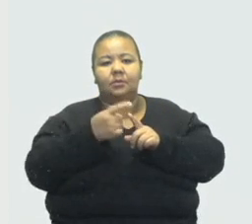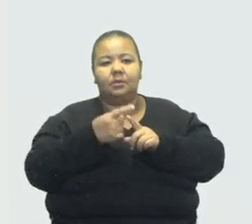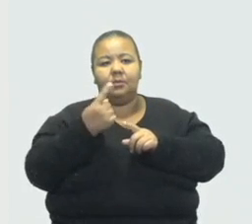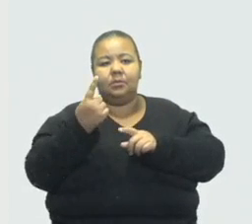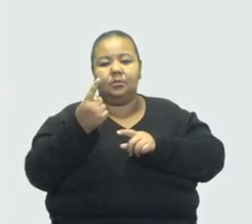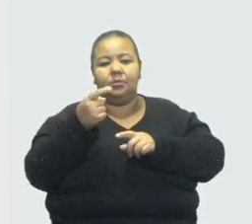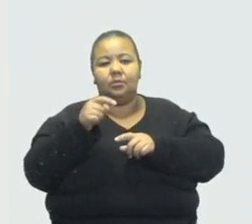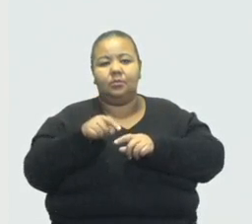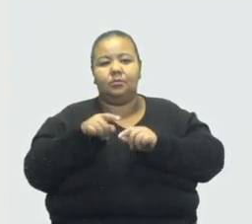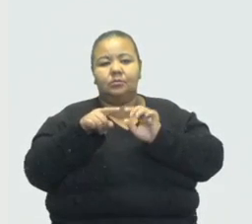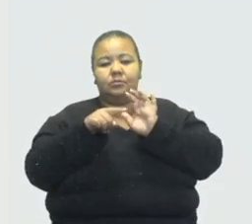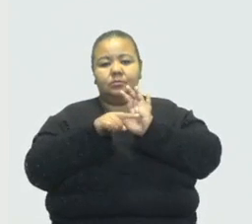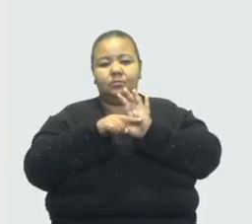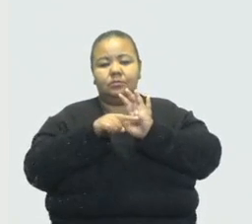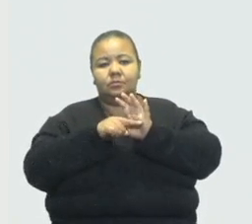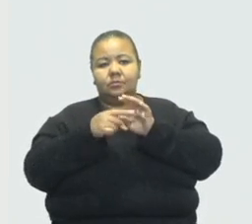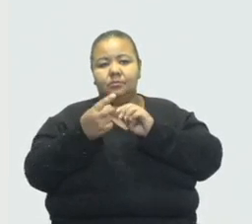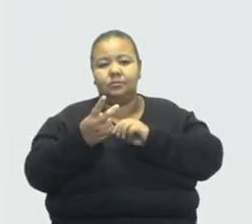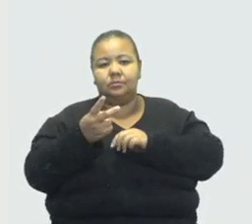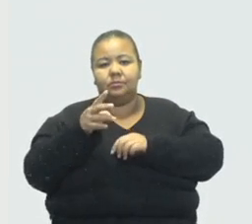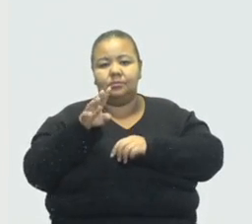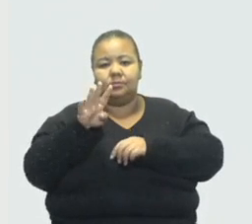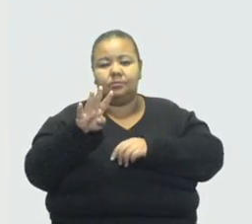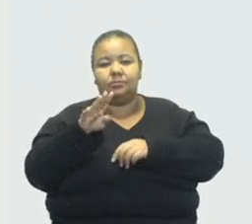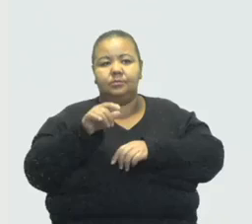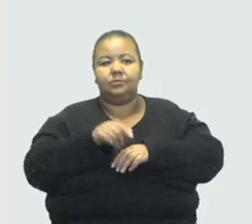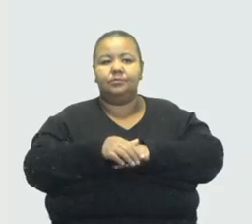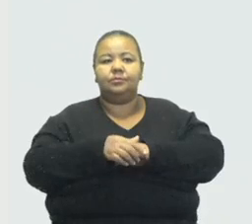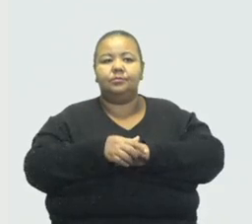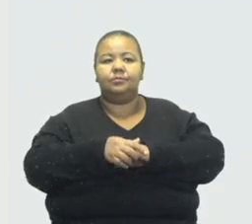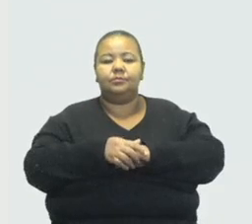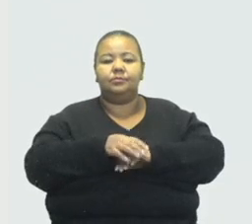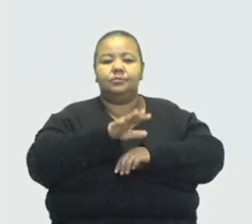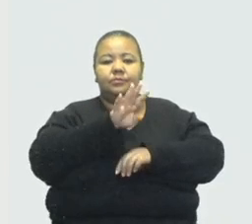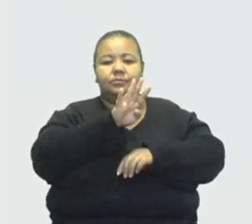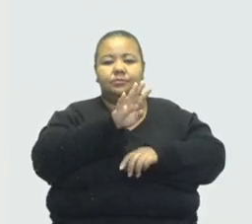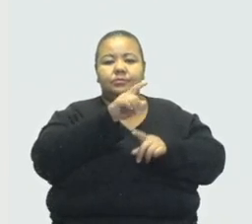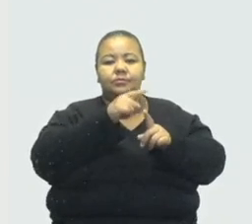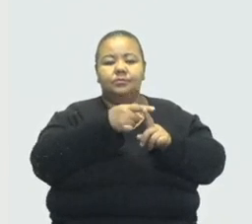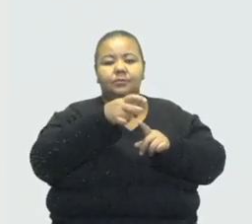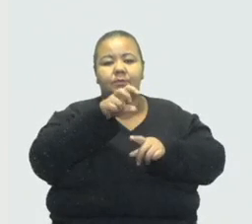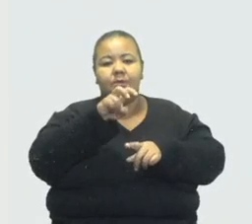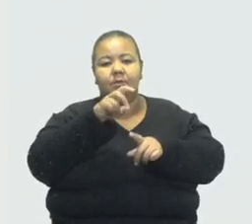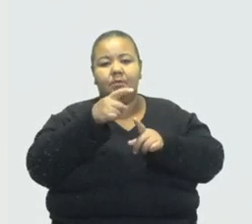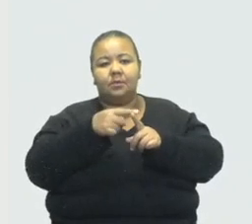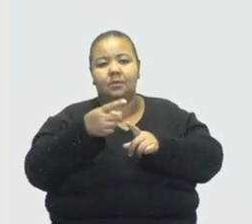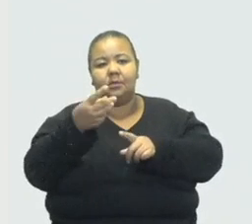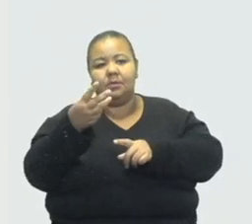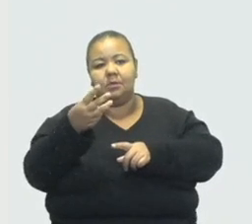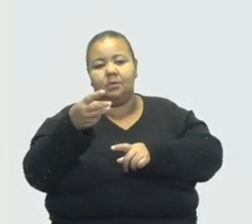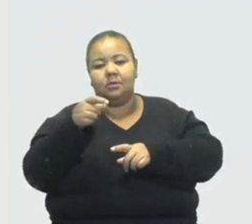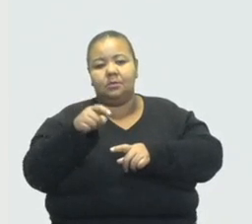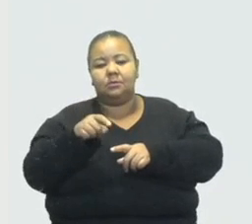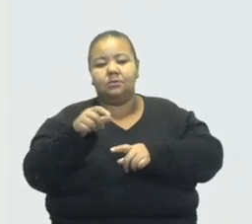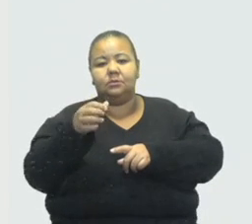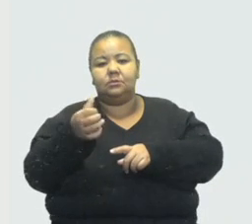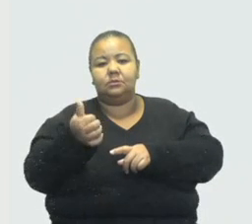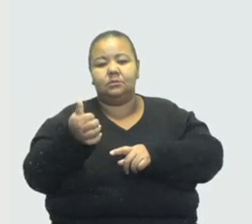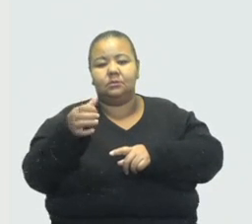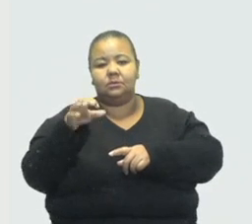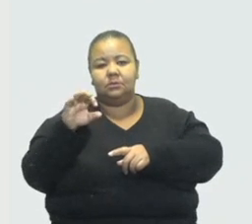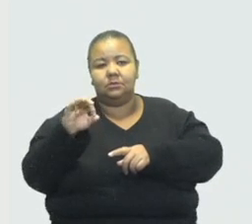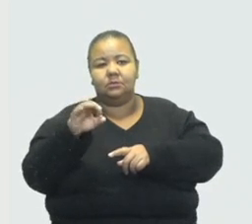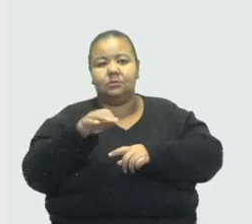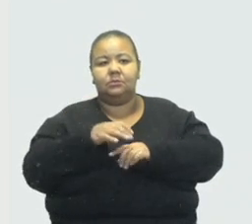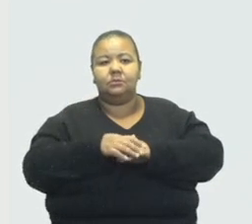1, menos 24. E agora, 4 vezes 5 vezes 3,